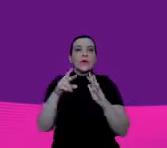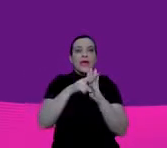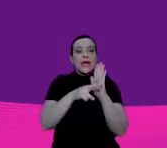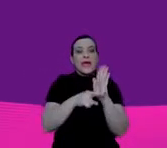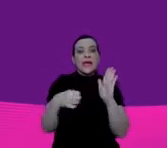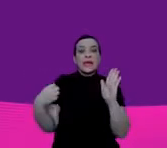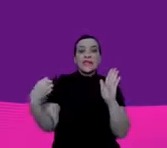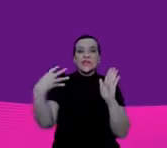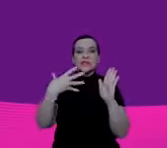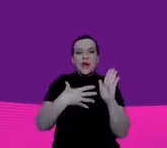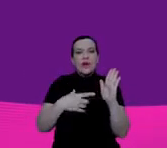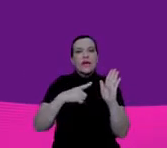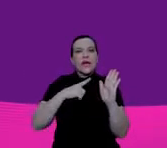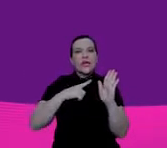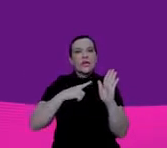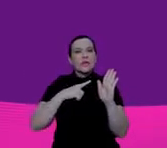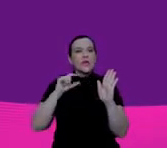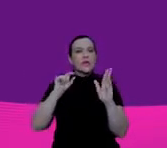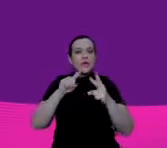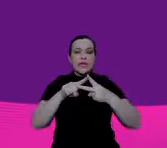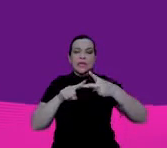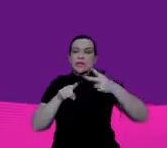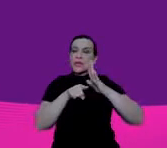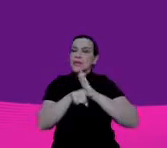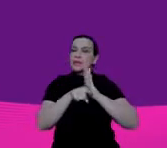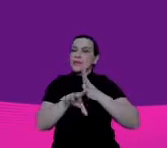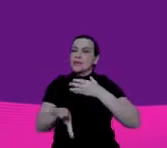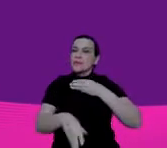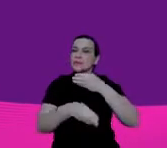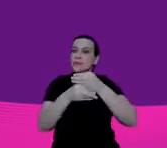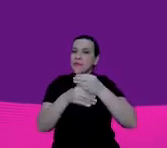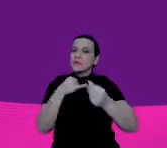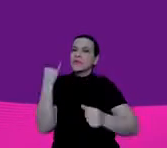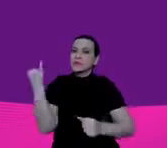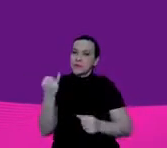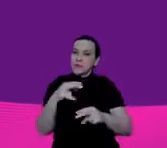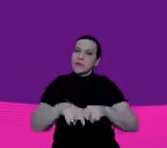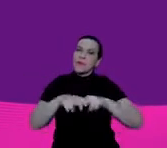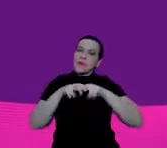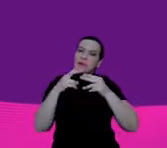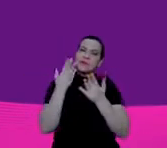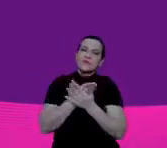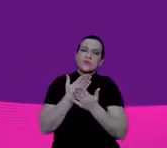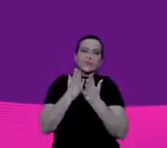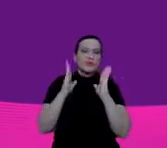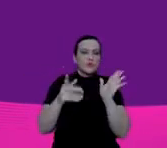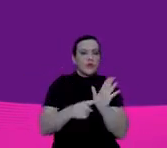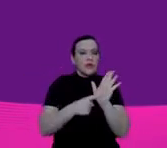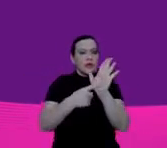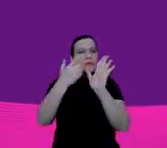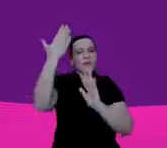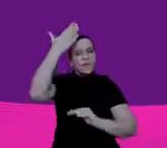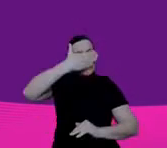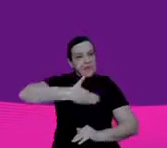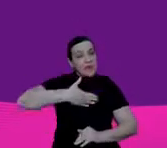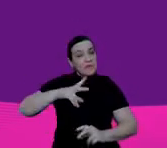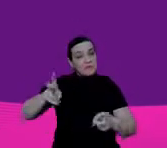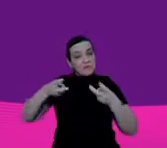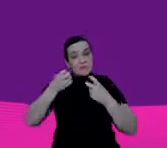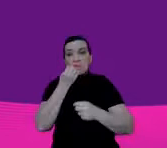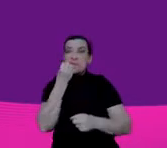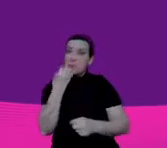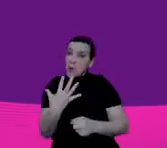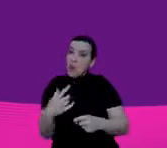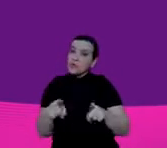colocam dois exames complementares, devido a estudos que mostraram uma sensibilidade boa, como critérios de